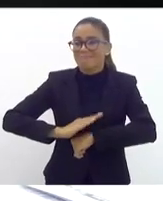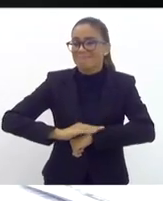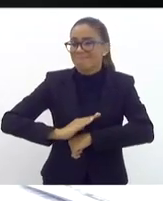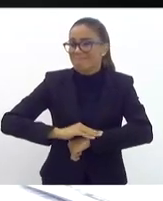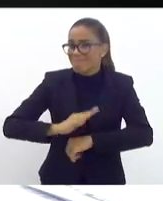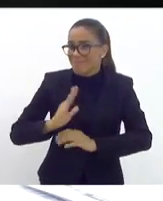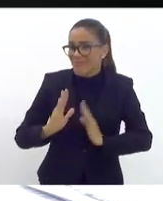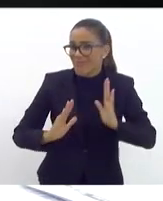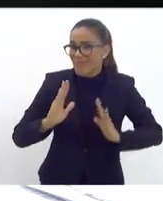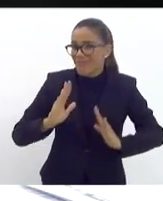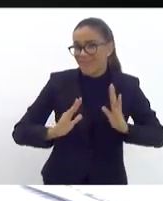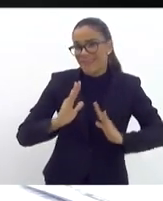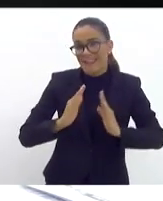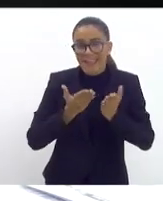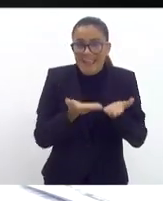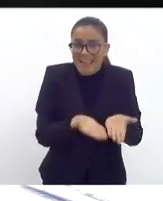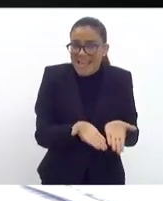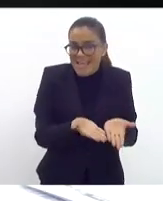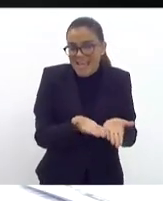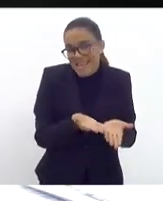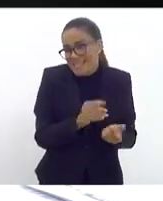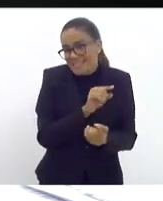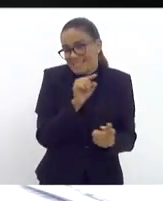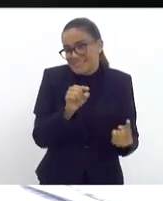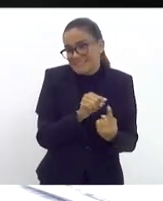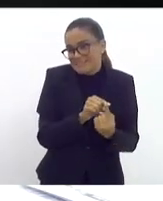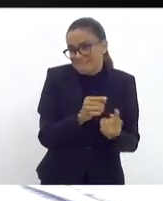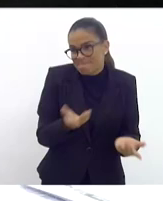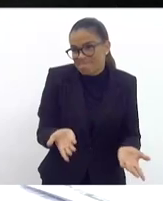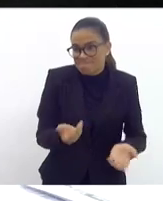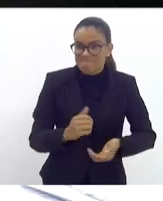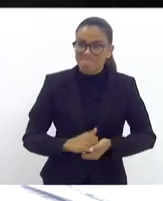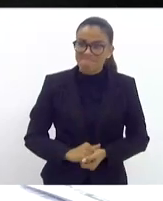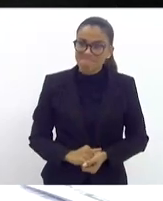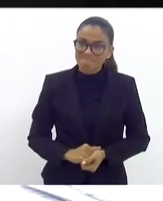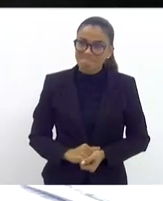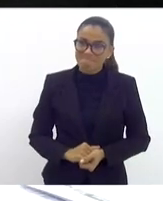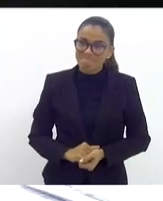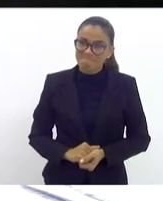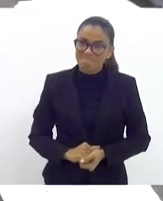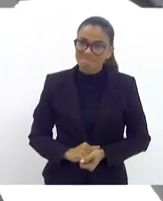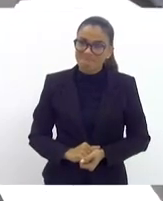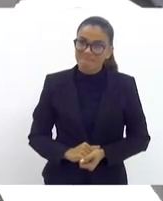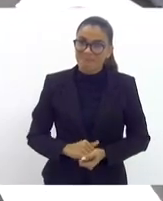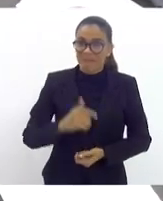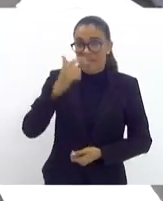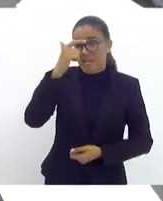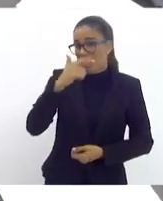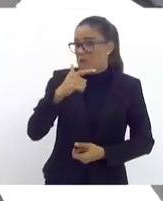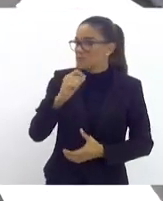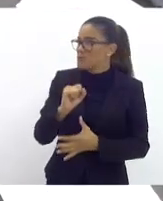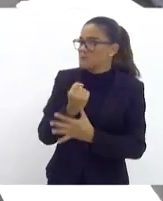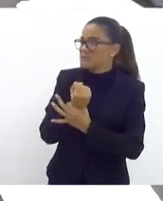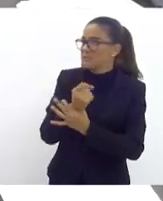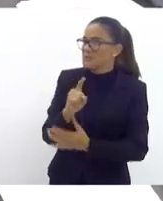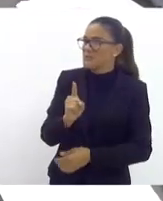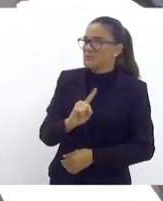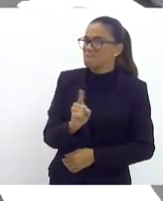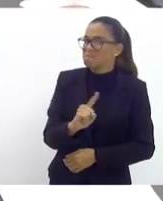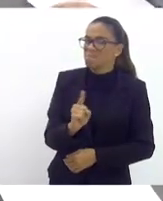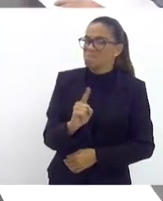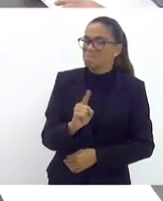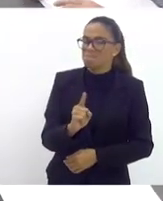é essa é a tendência eu não estou absolutamente seguro dessa tendência não